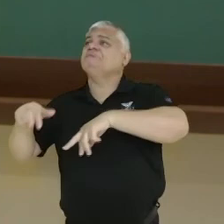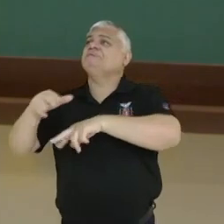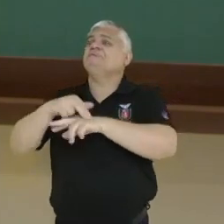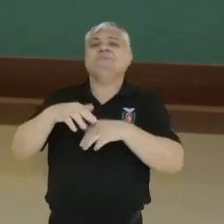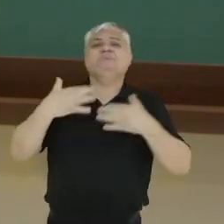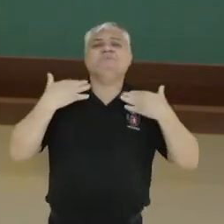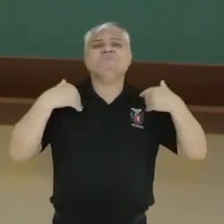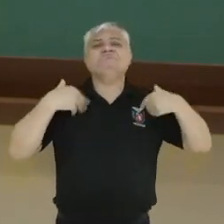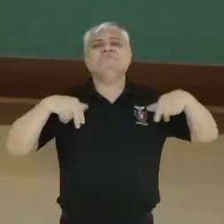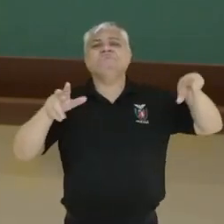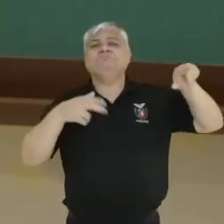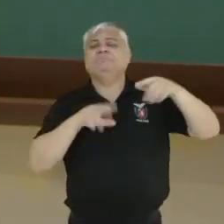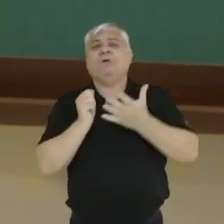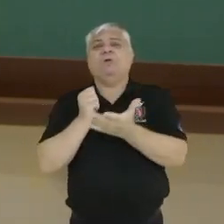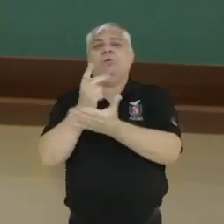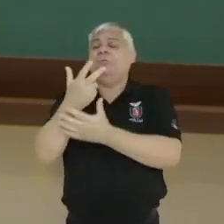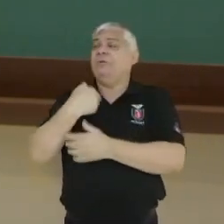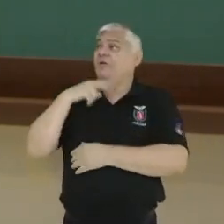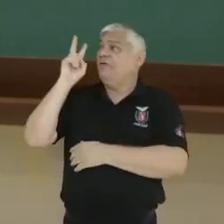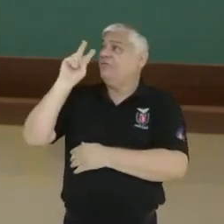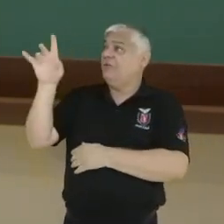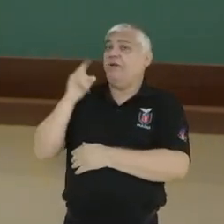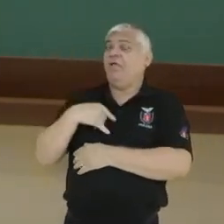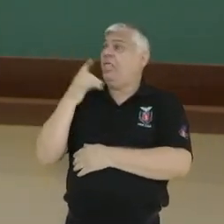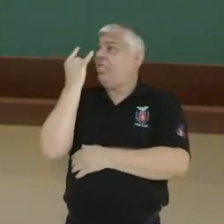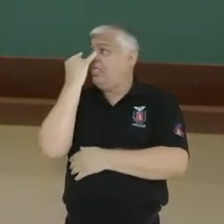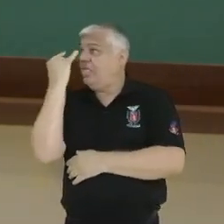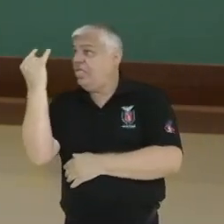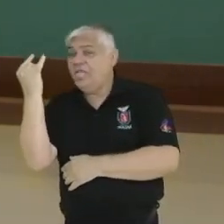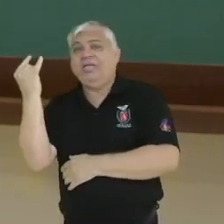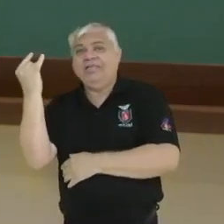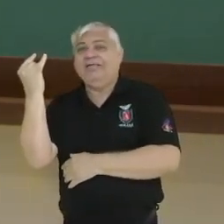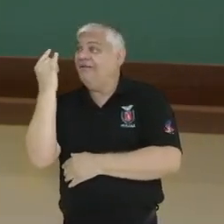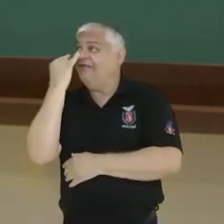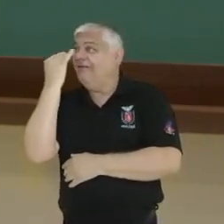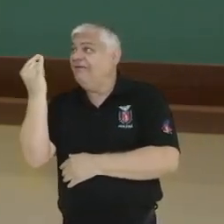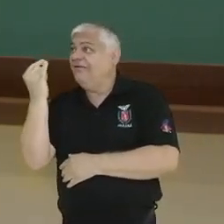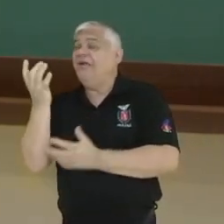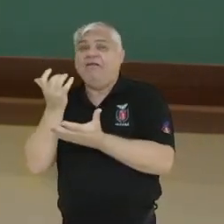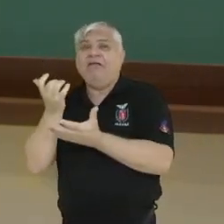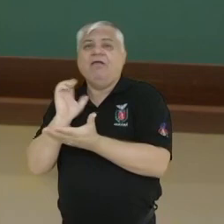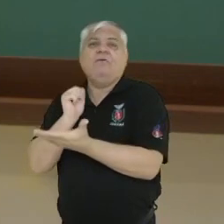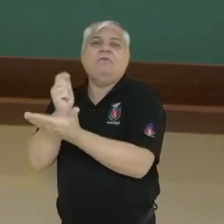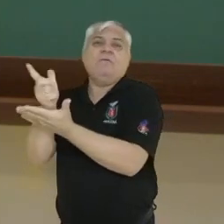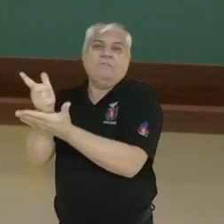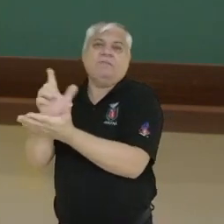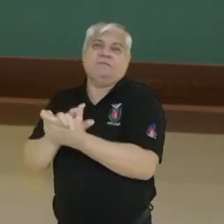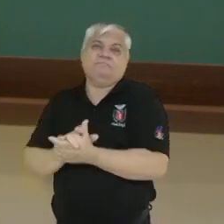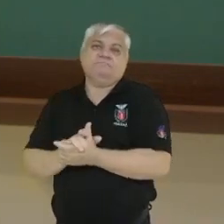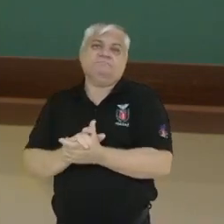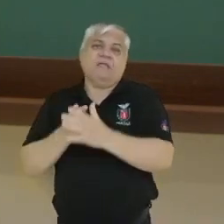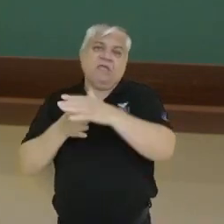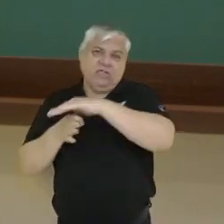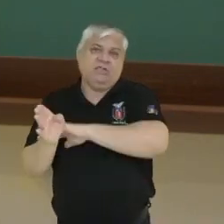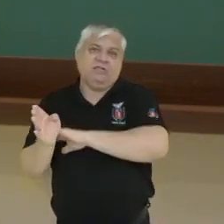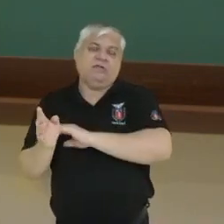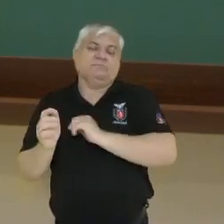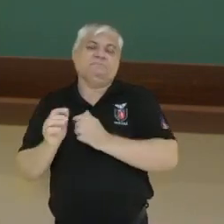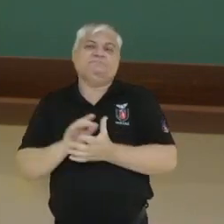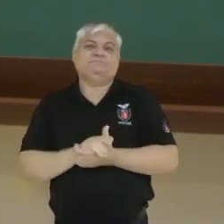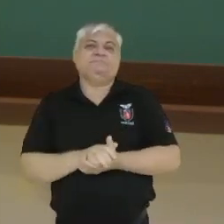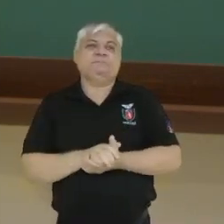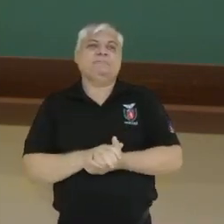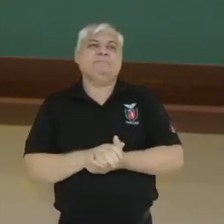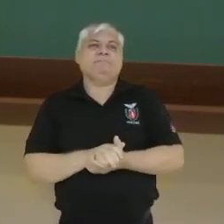ir comprar aquele produto, viu aquele produto na vitrine, por exemplo, e se interessa, né? E acaba entrando na sua loja e